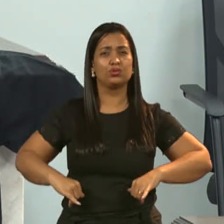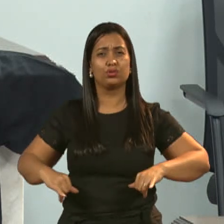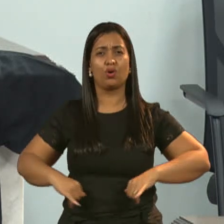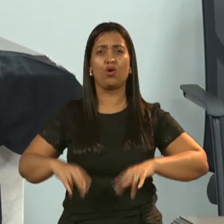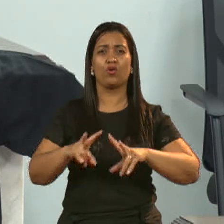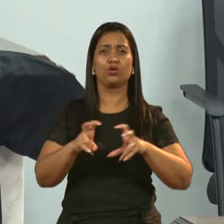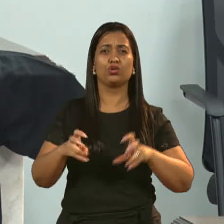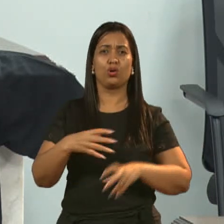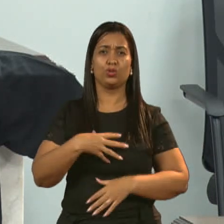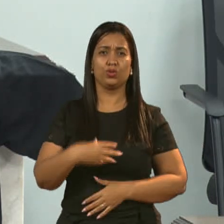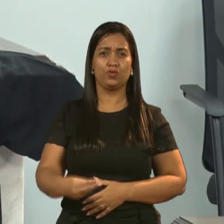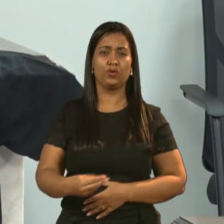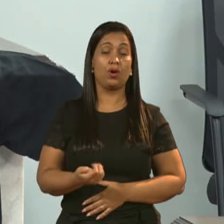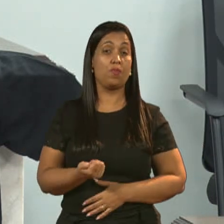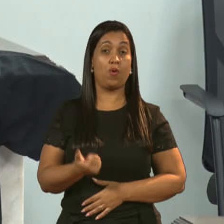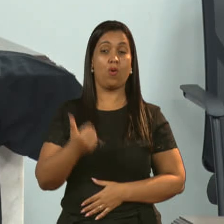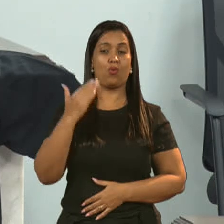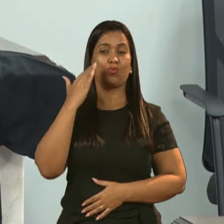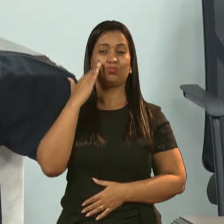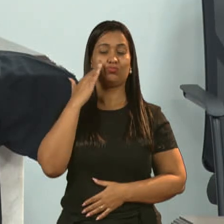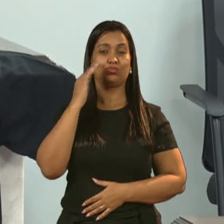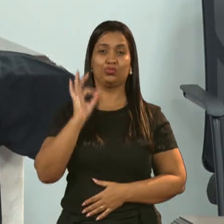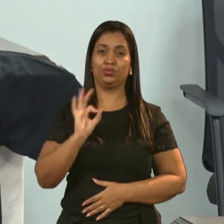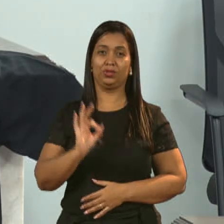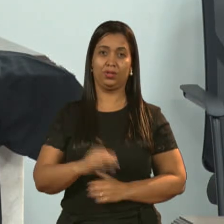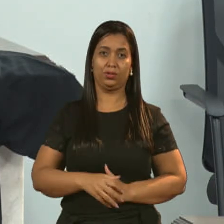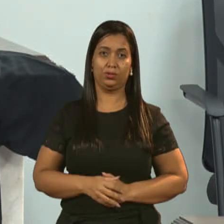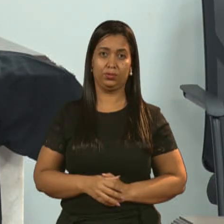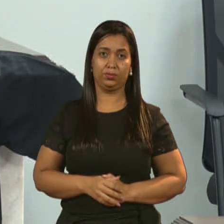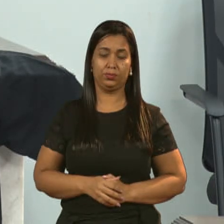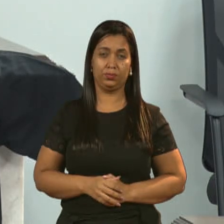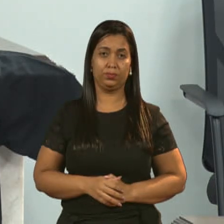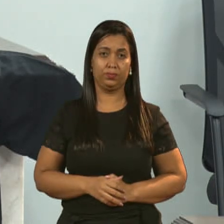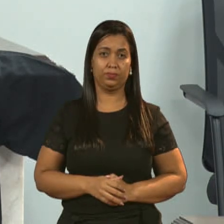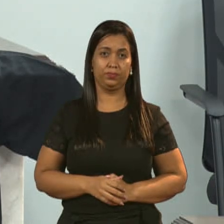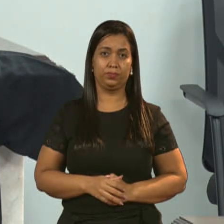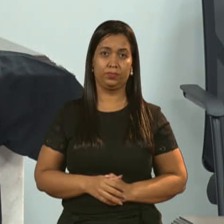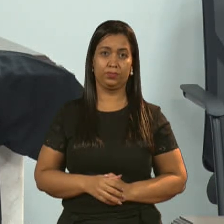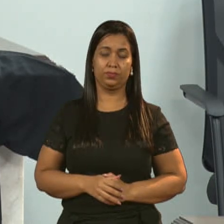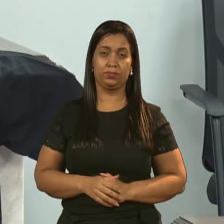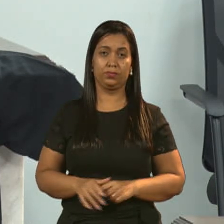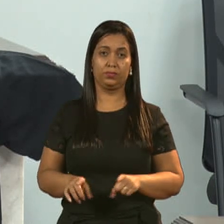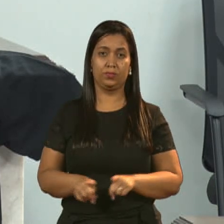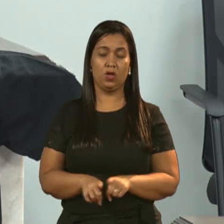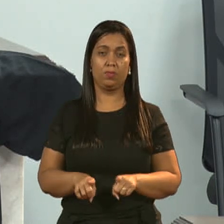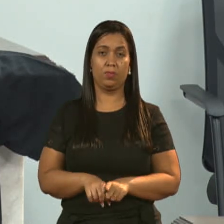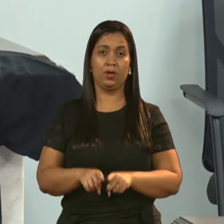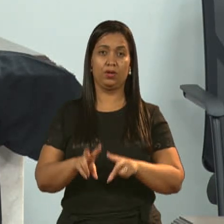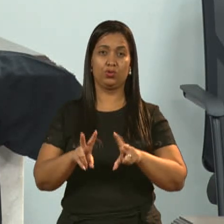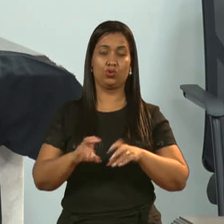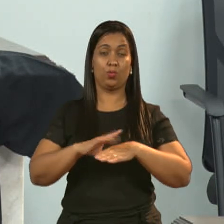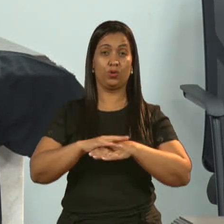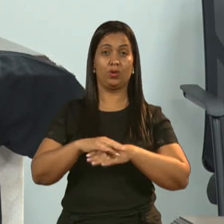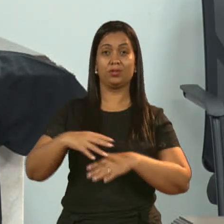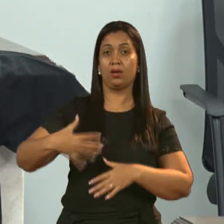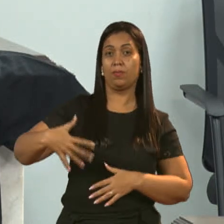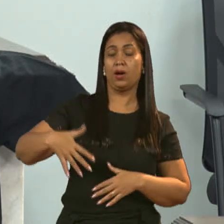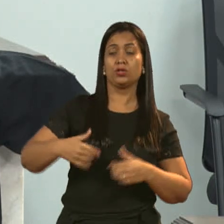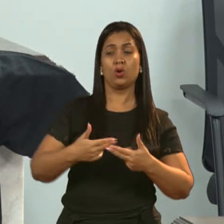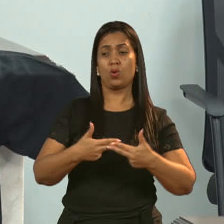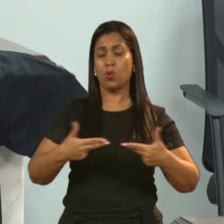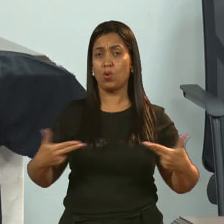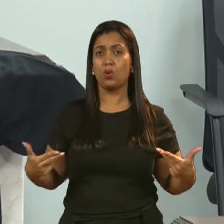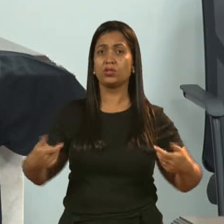vezes é pouco incompreendido. Em relação à questão da causa do Parkinson, muitas políticas públicas precisam